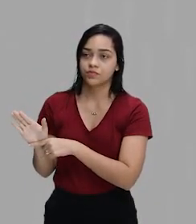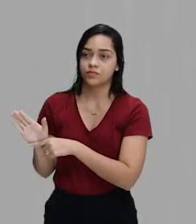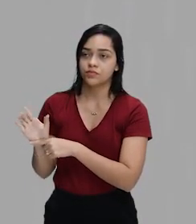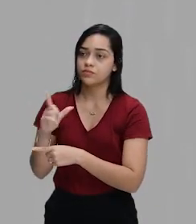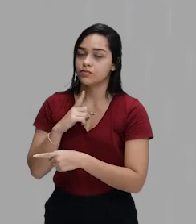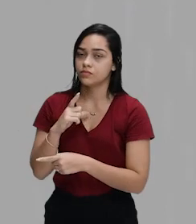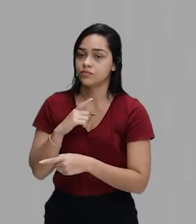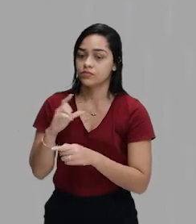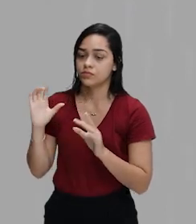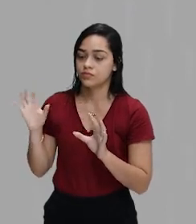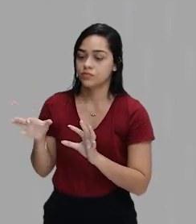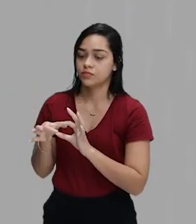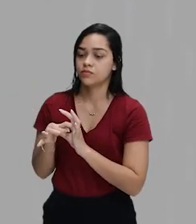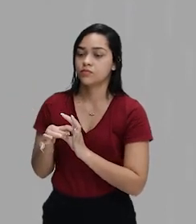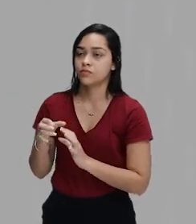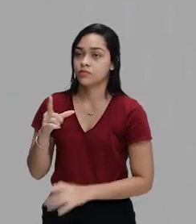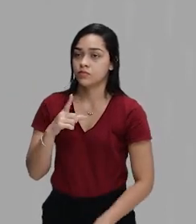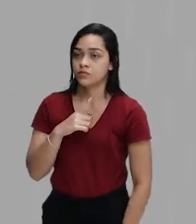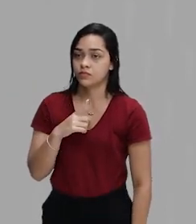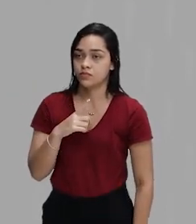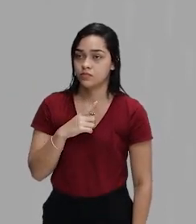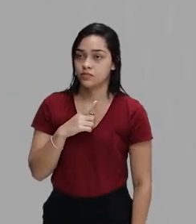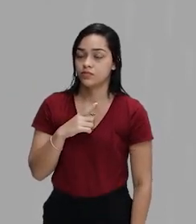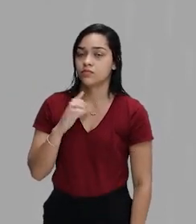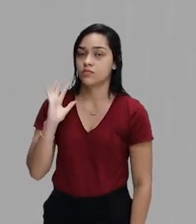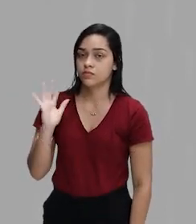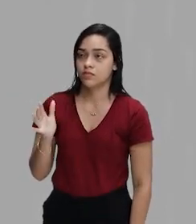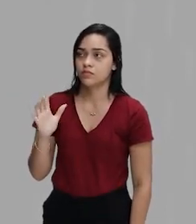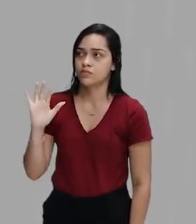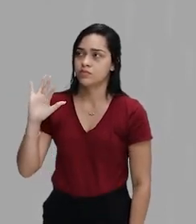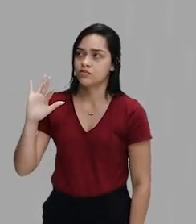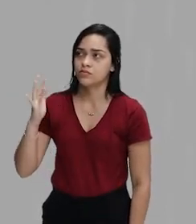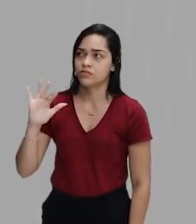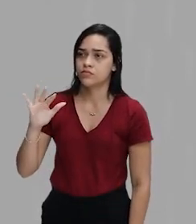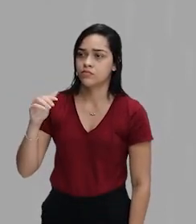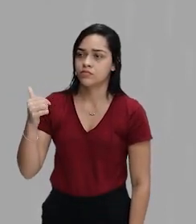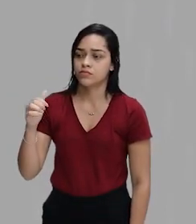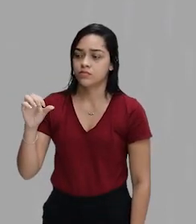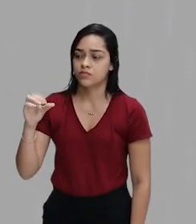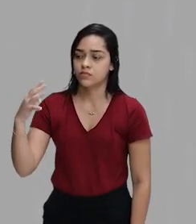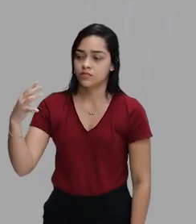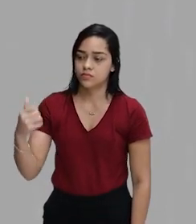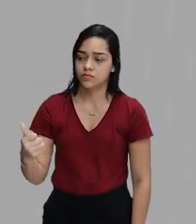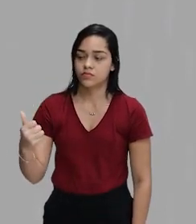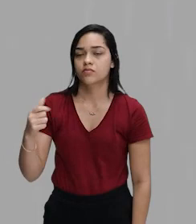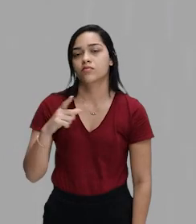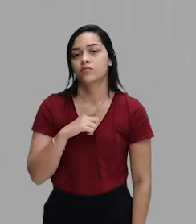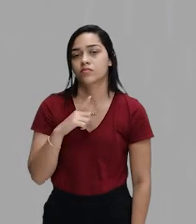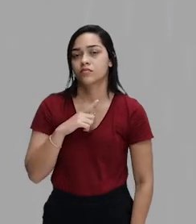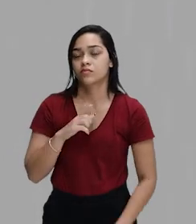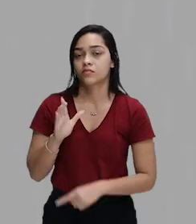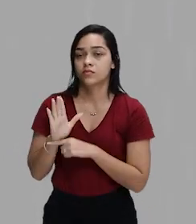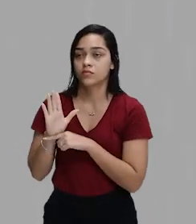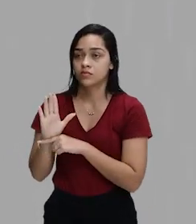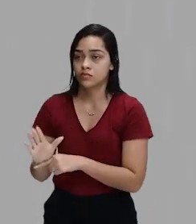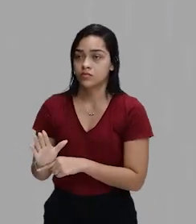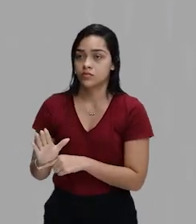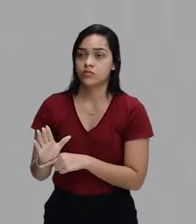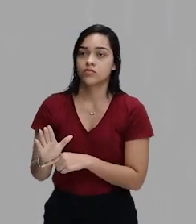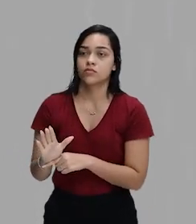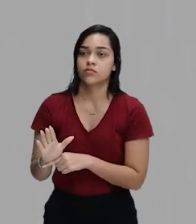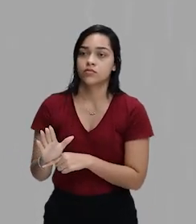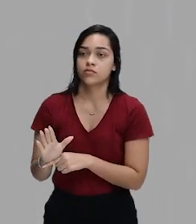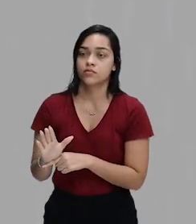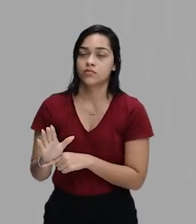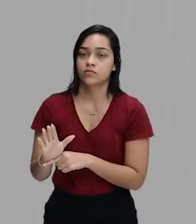de uma aliança, com o apoio, já a partir de 1941, com o apoio, evidentemente,